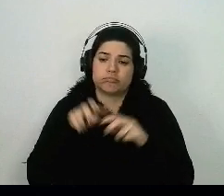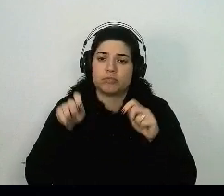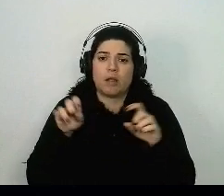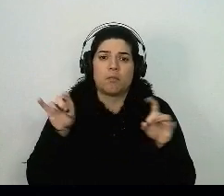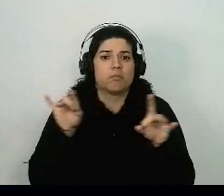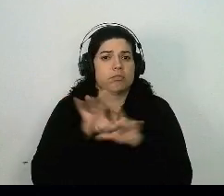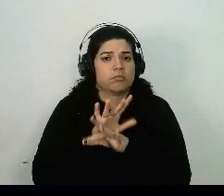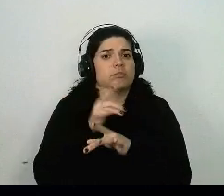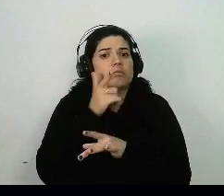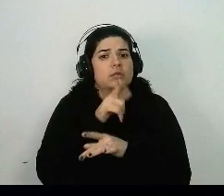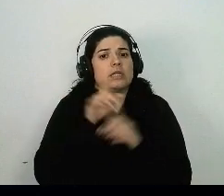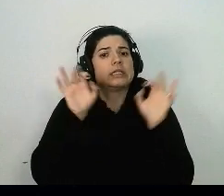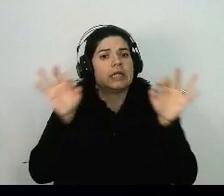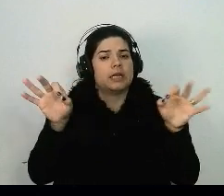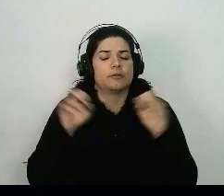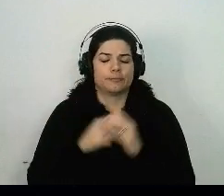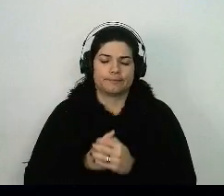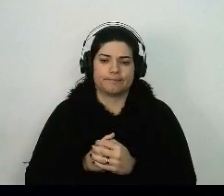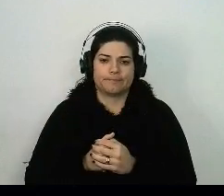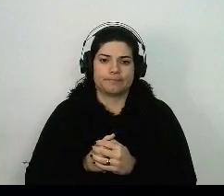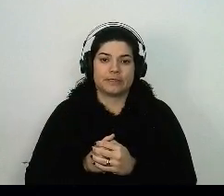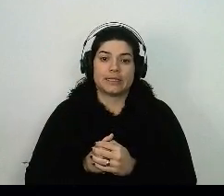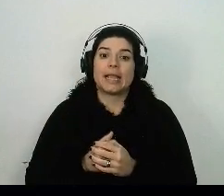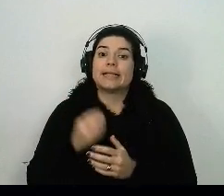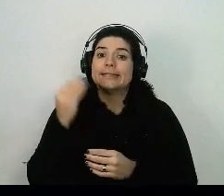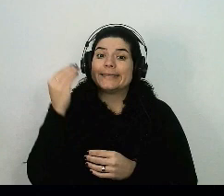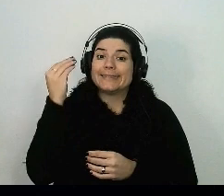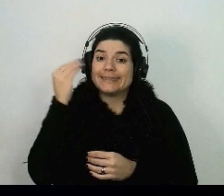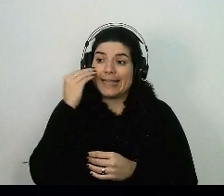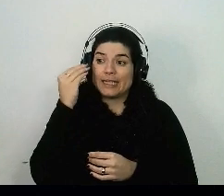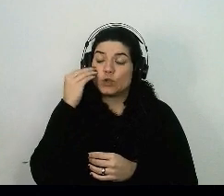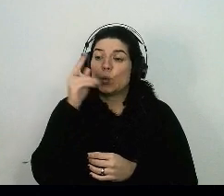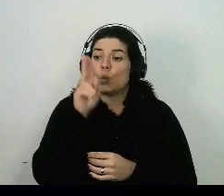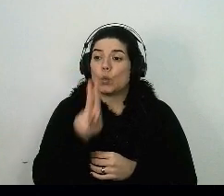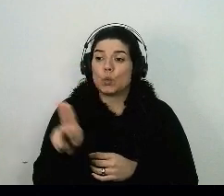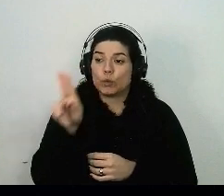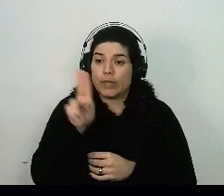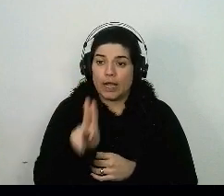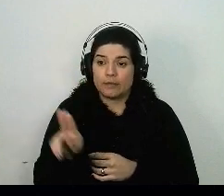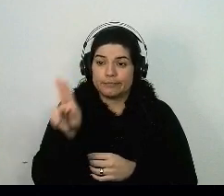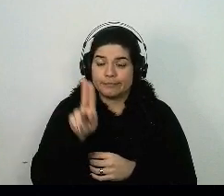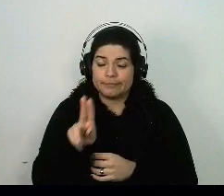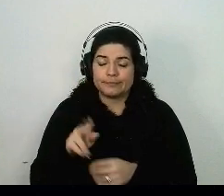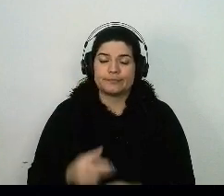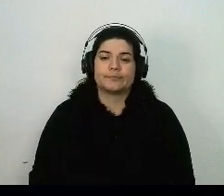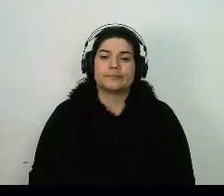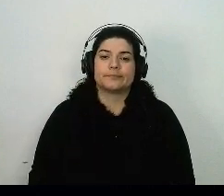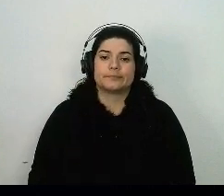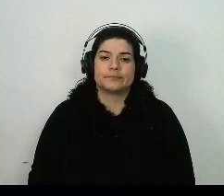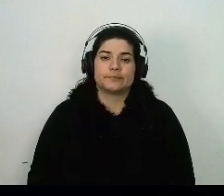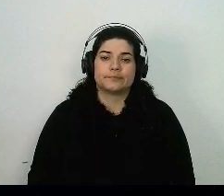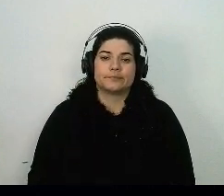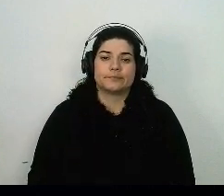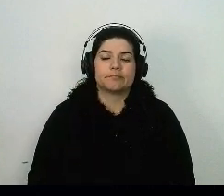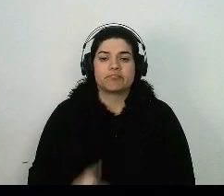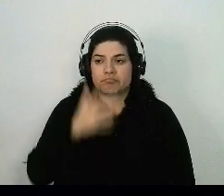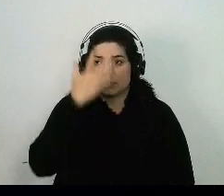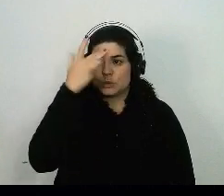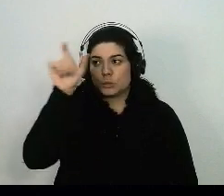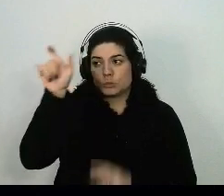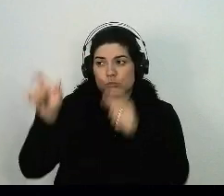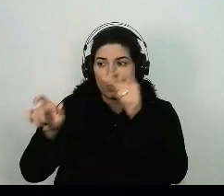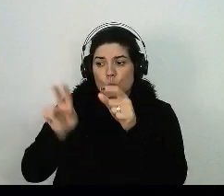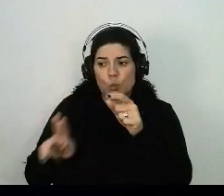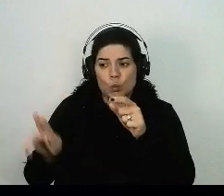né? Os testes de usabilidade, né? Realizar testes com os usuários. Então, eu estou começando a